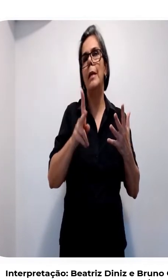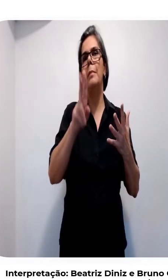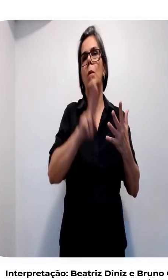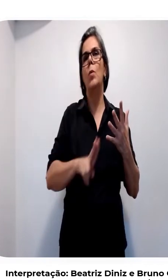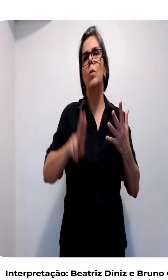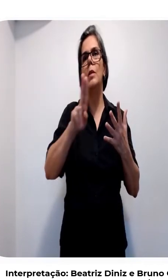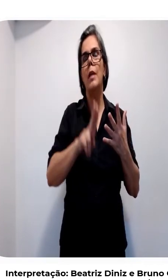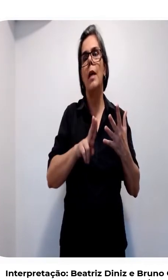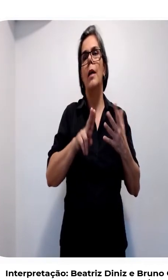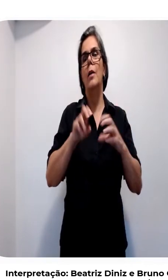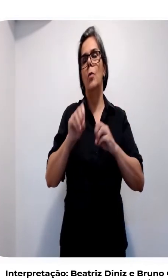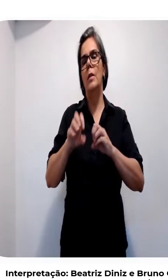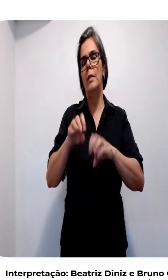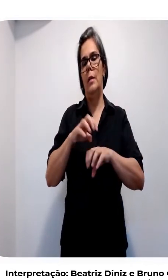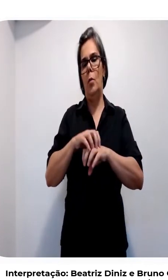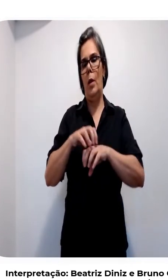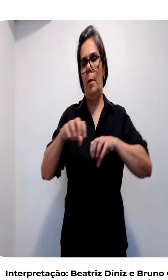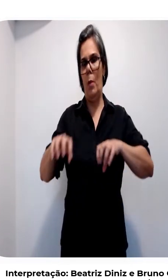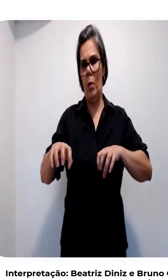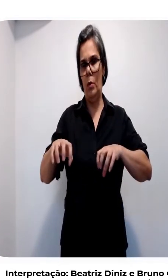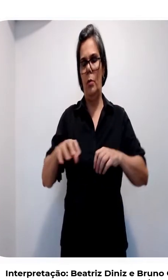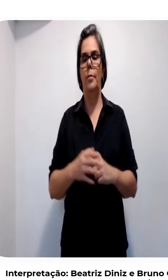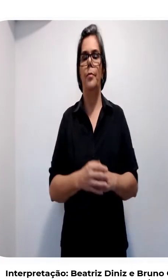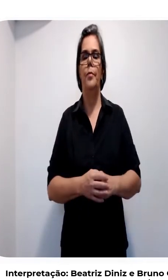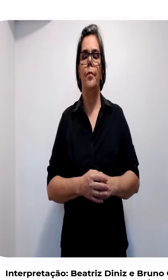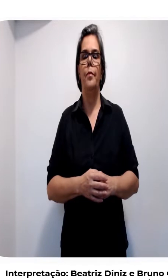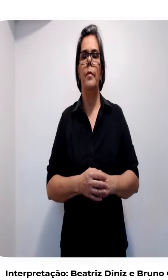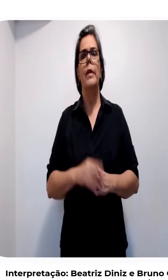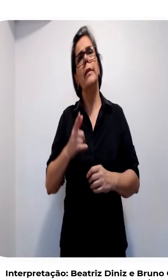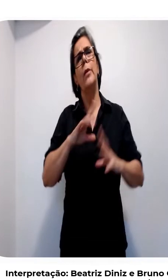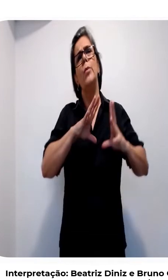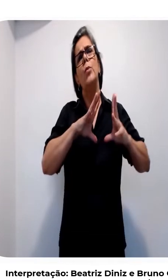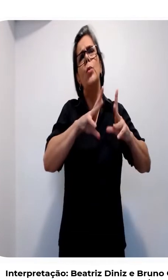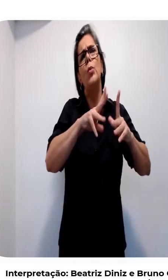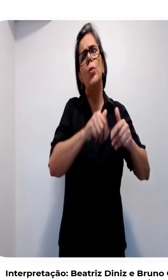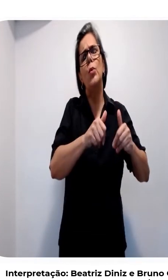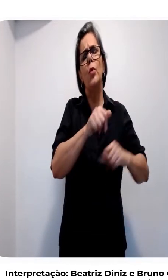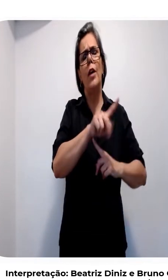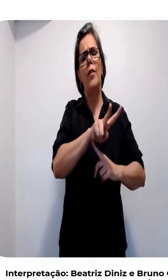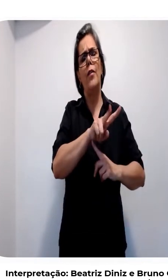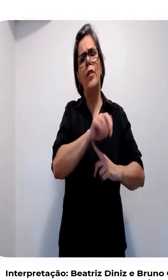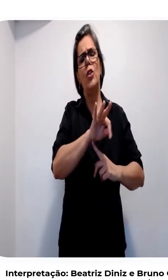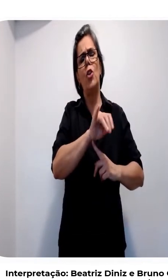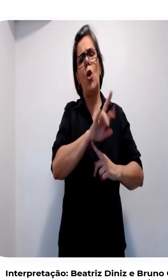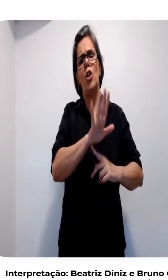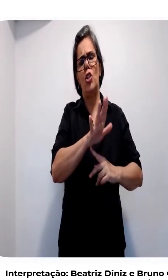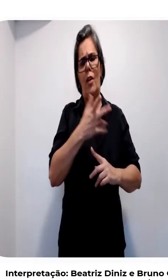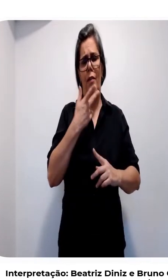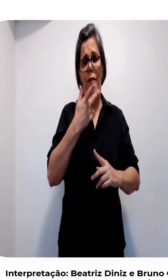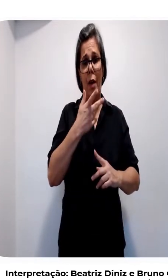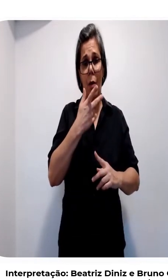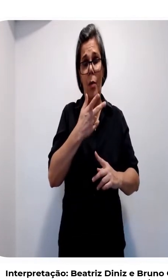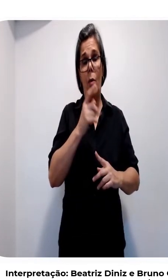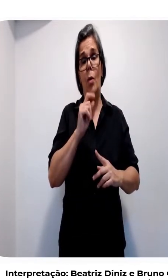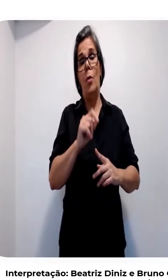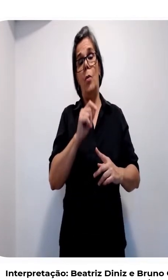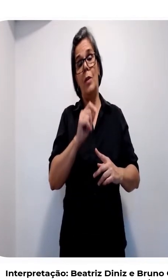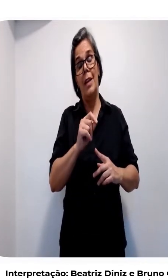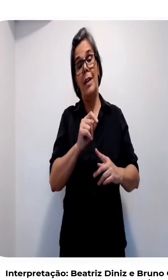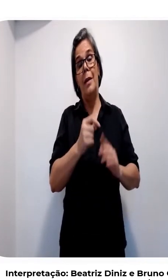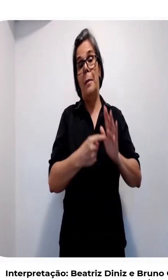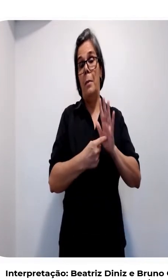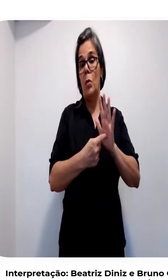remoto. Eu acho que é isso tudo, né, que a Vitória já falou também um pouquinho, de trazer essa ludicidade,